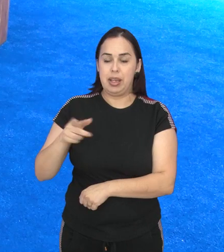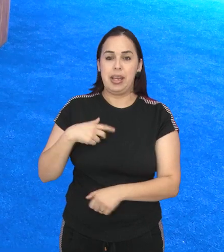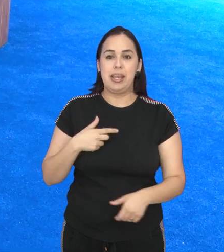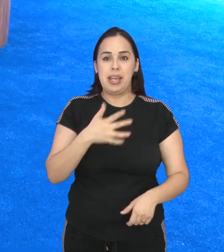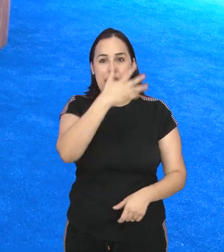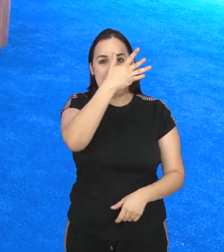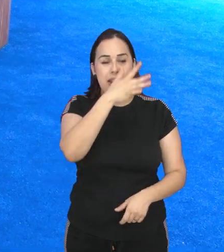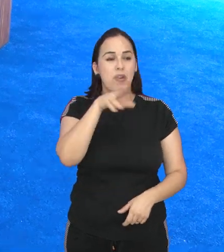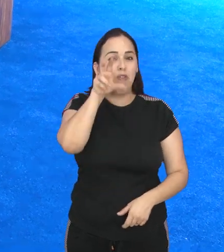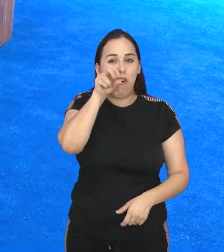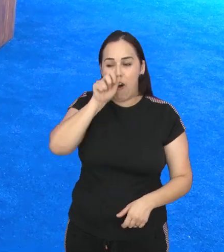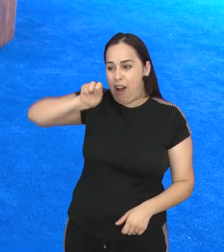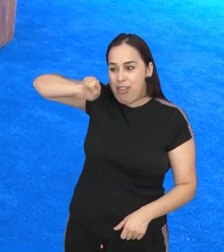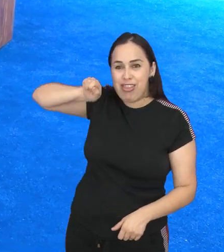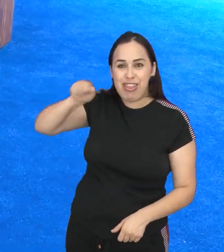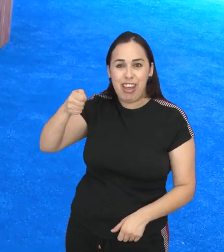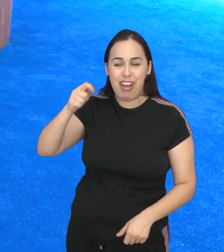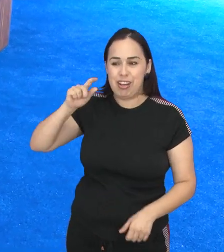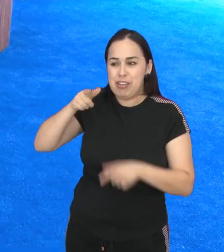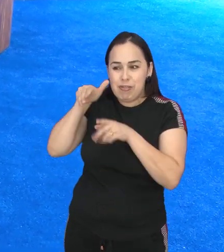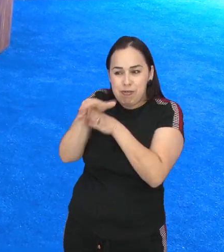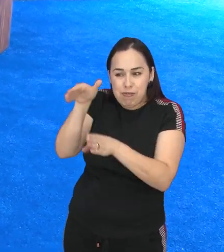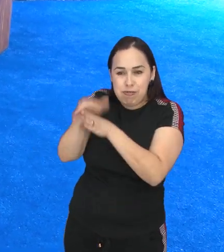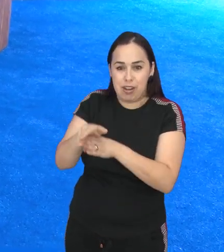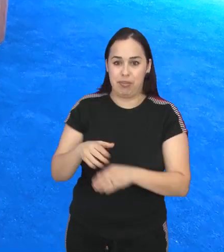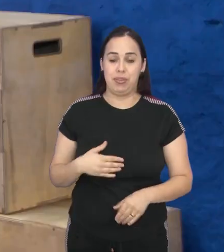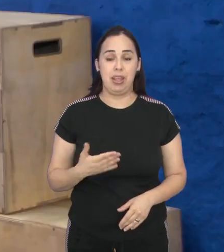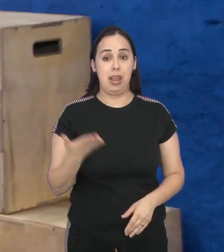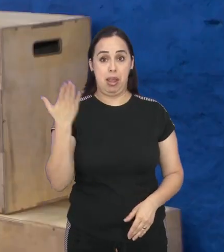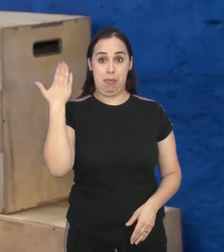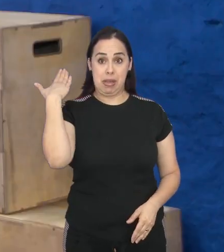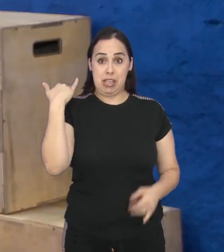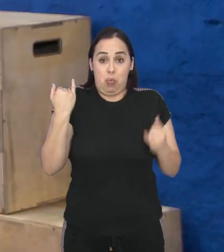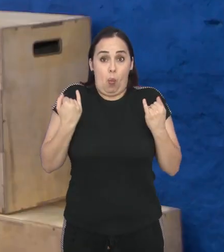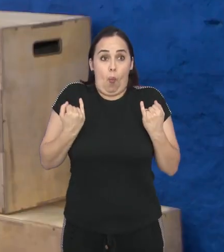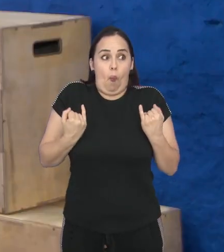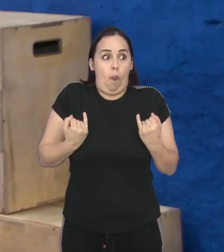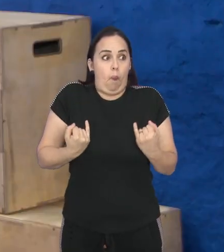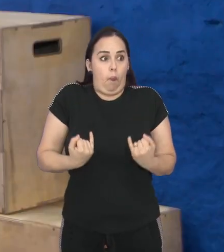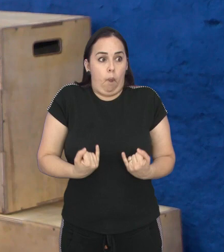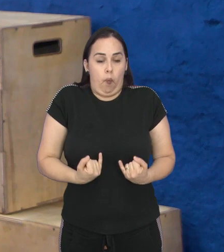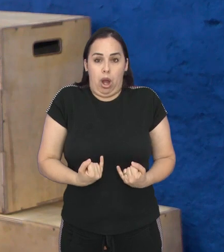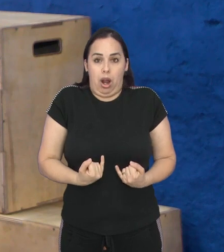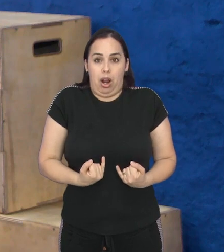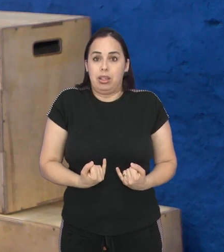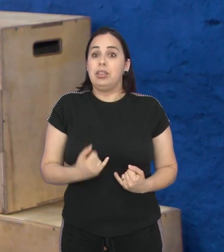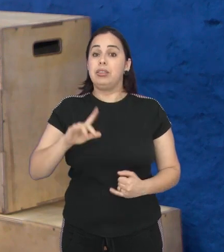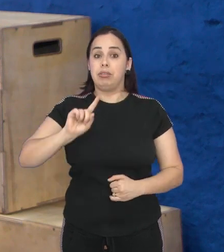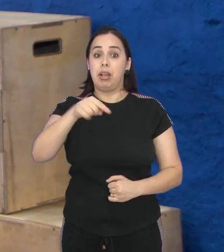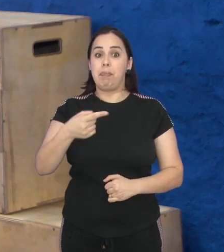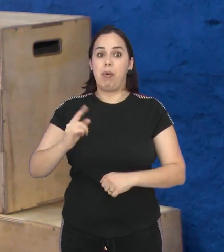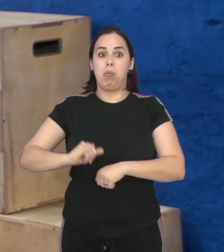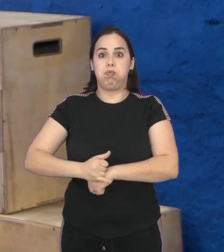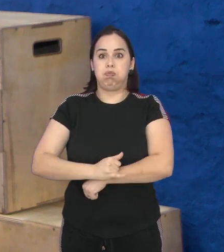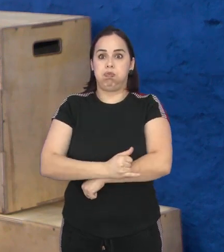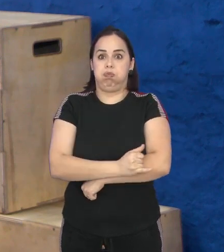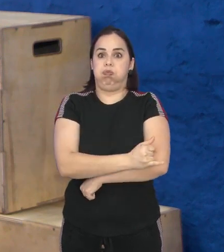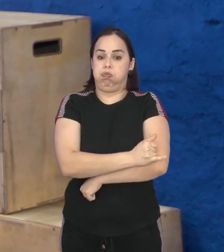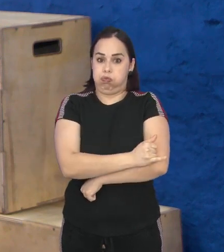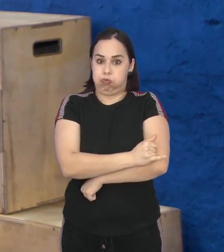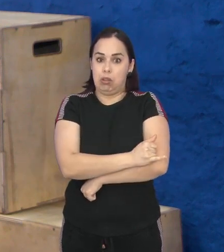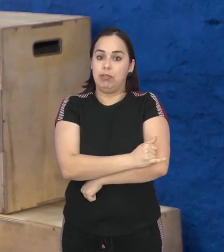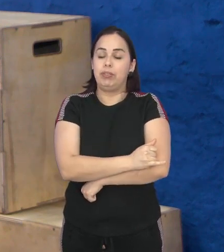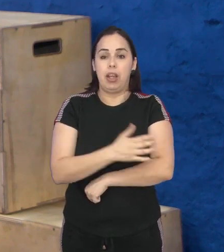os 120 kg e receber um puxão de orelha do avô eu era uma adolescente magra Então as pessoas não estavam muito